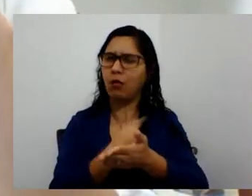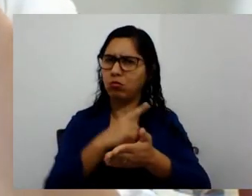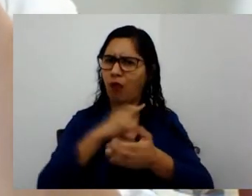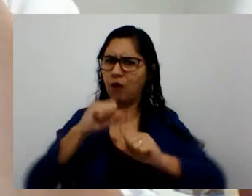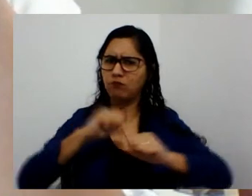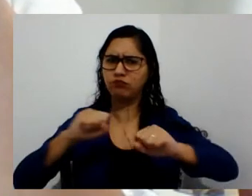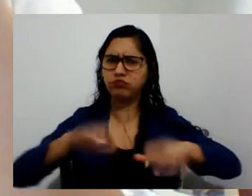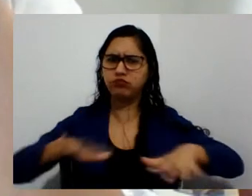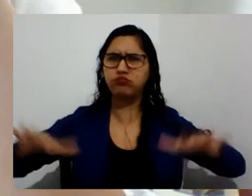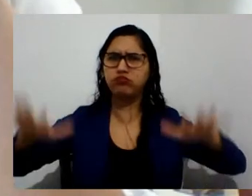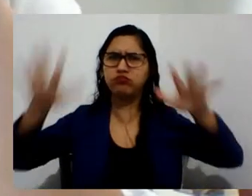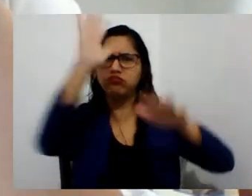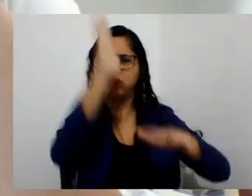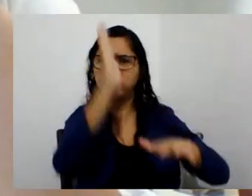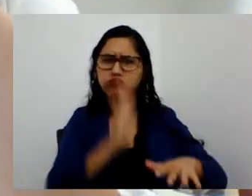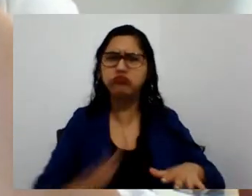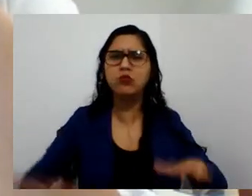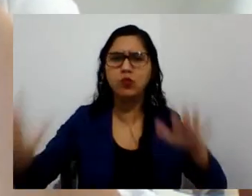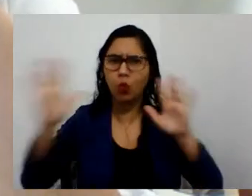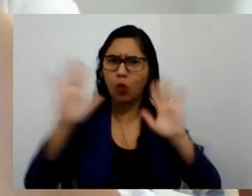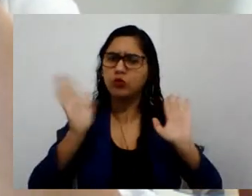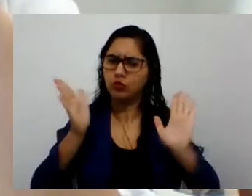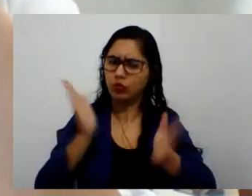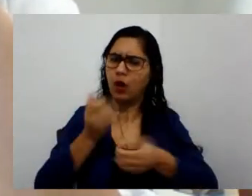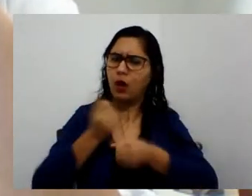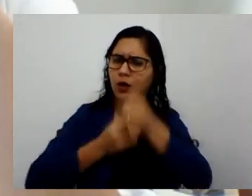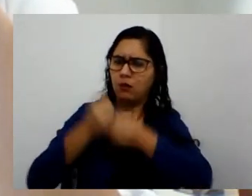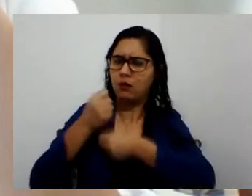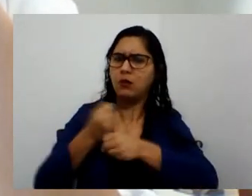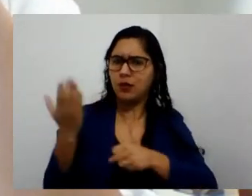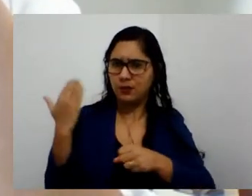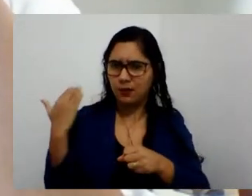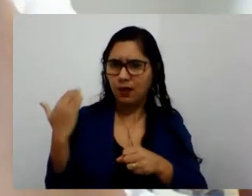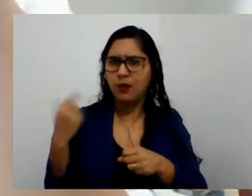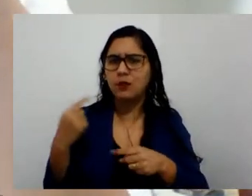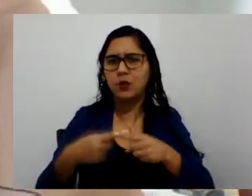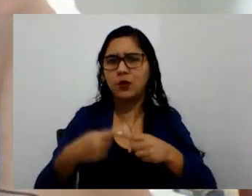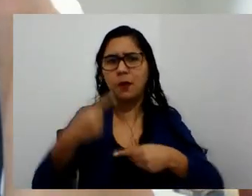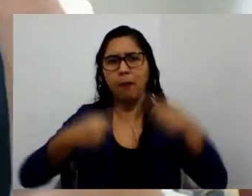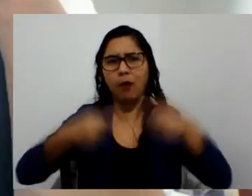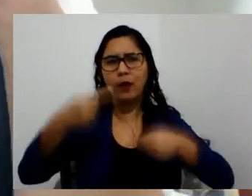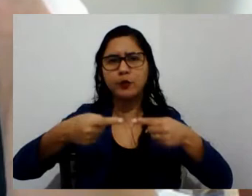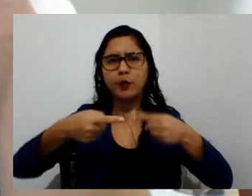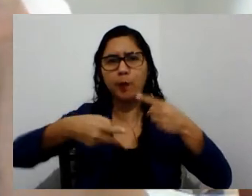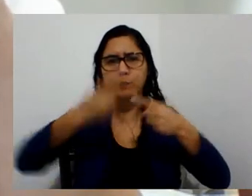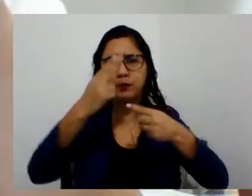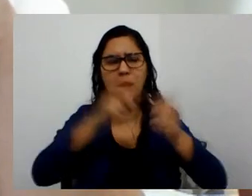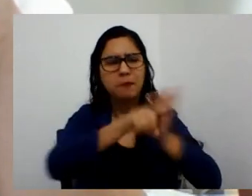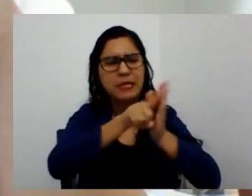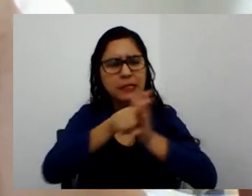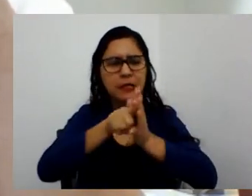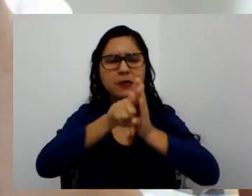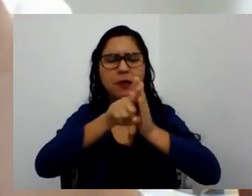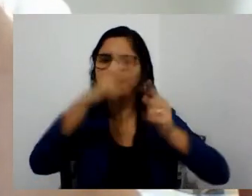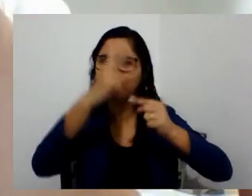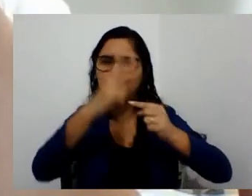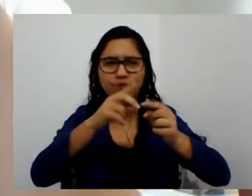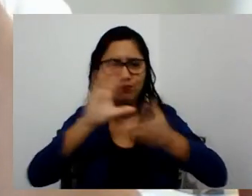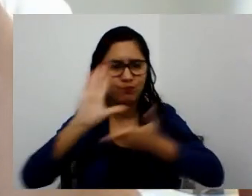todo. Desde o ano passado, as políticas de corte de pesquisas em geral têm